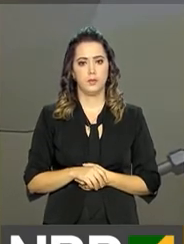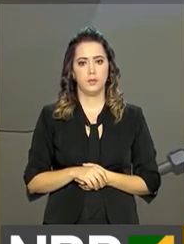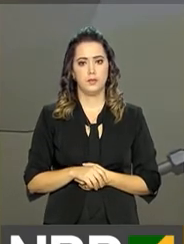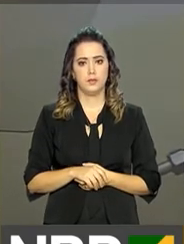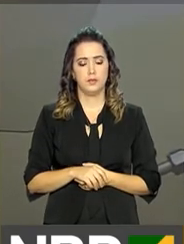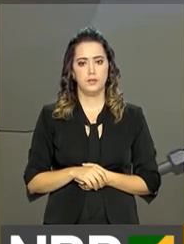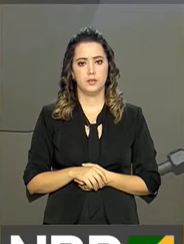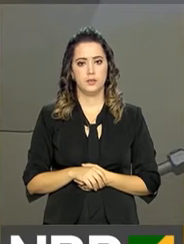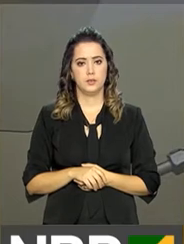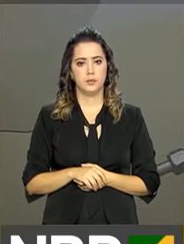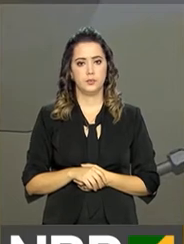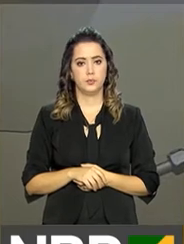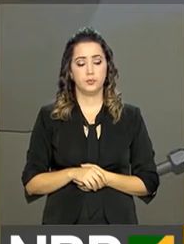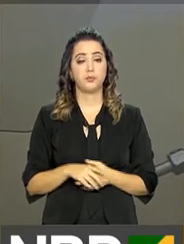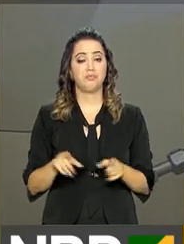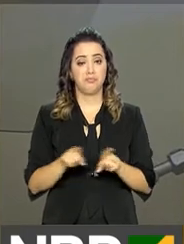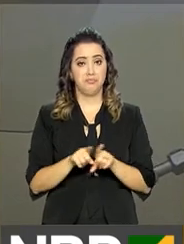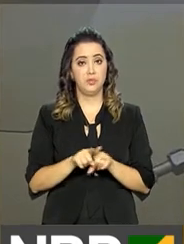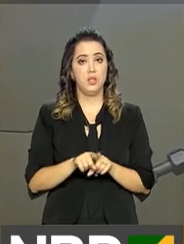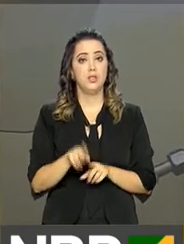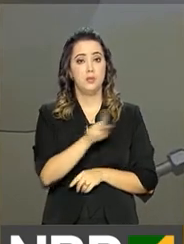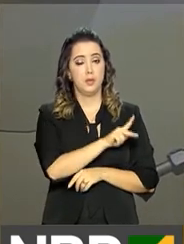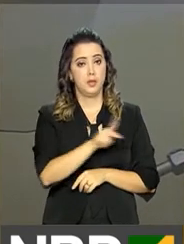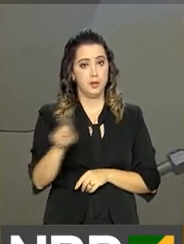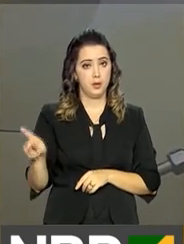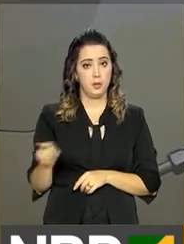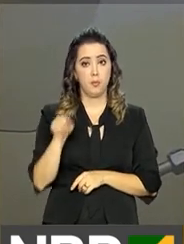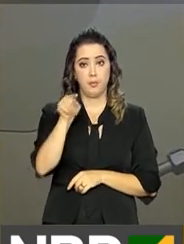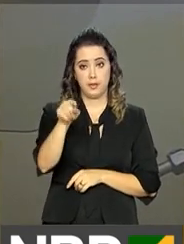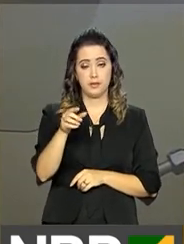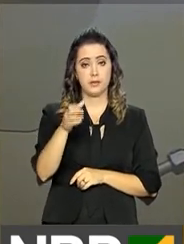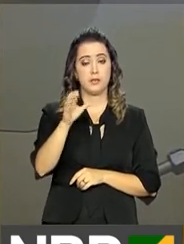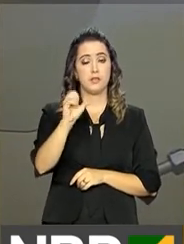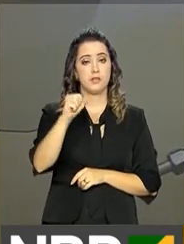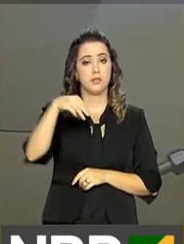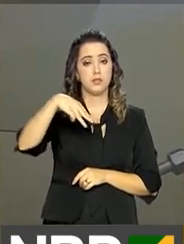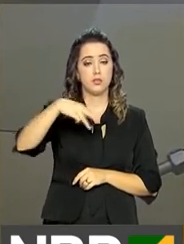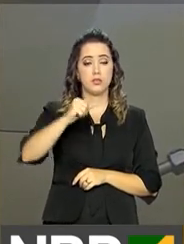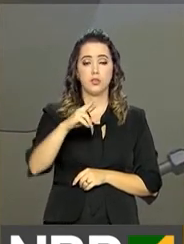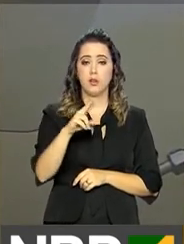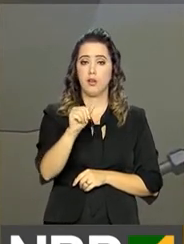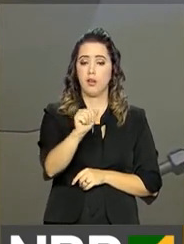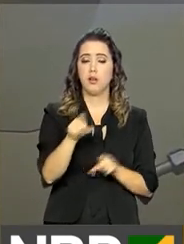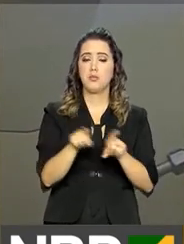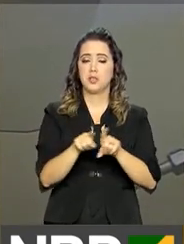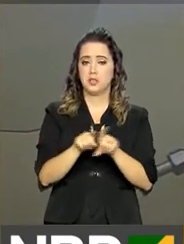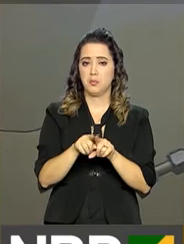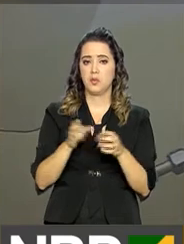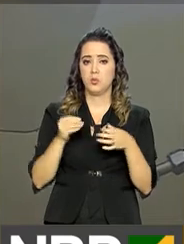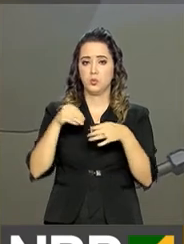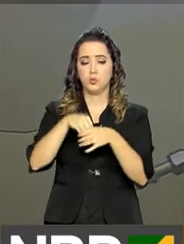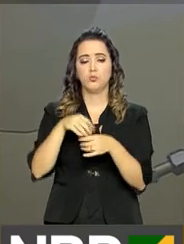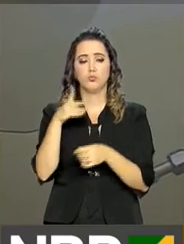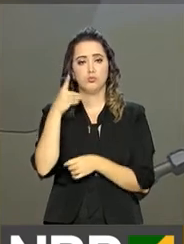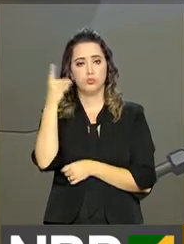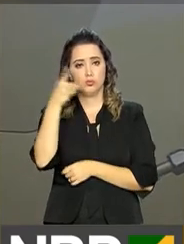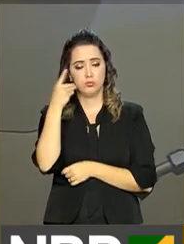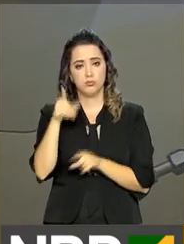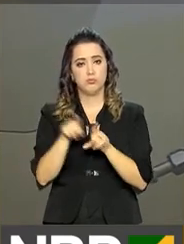E o presidente da Câmara também, porque certamente isso passou pela Câmara. Então vai aplauso para o presidente da Câmara.